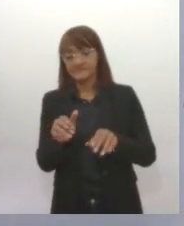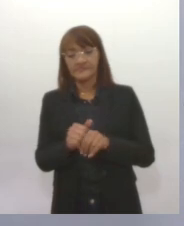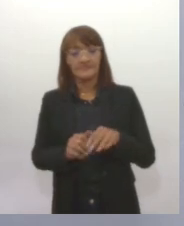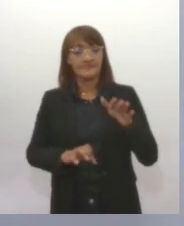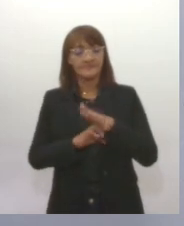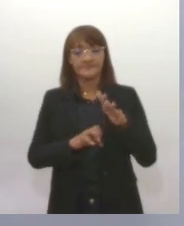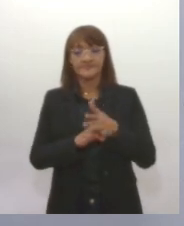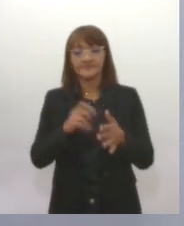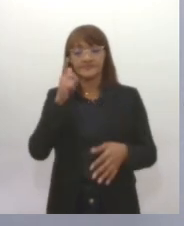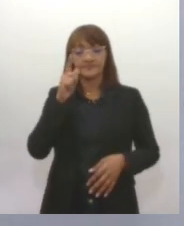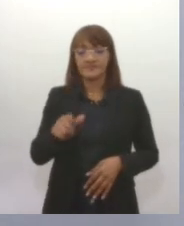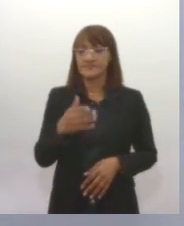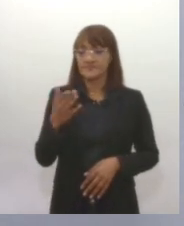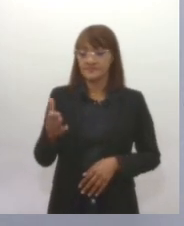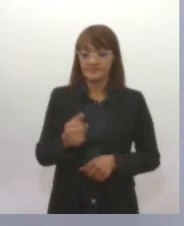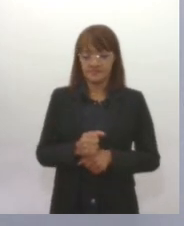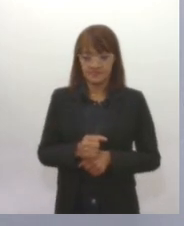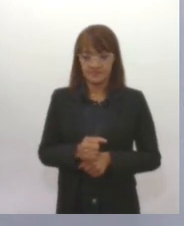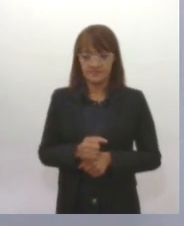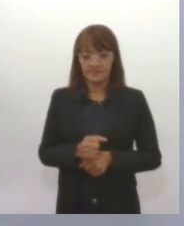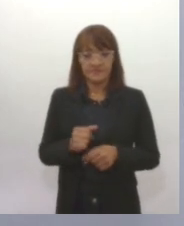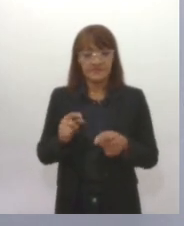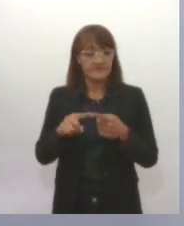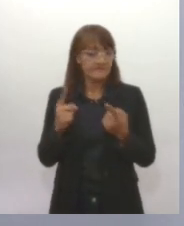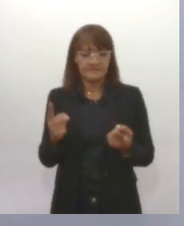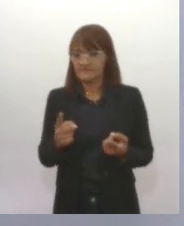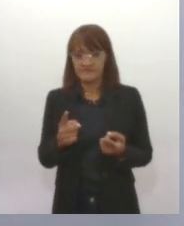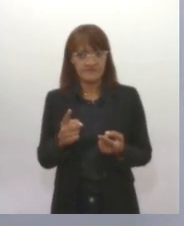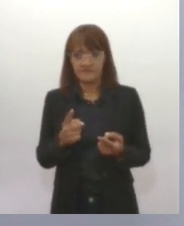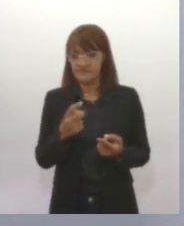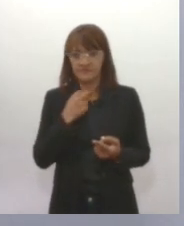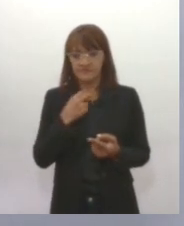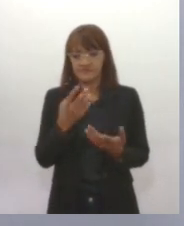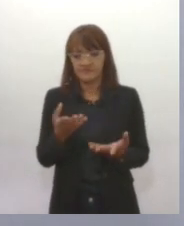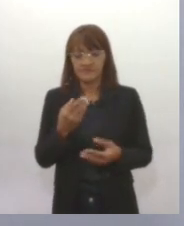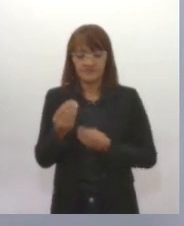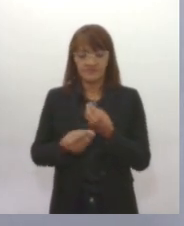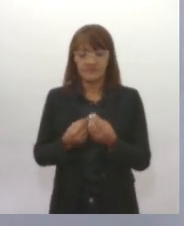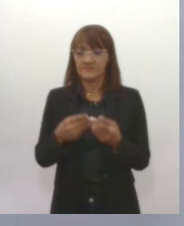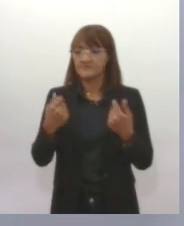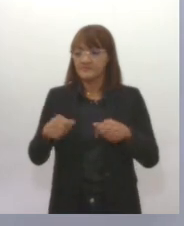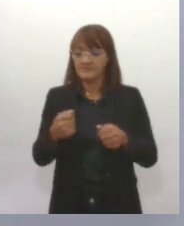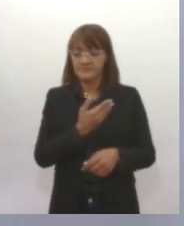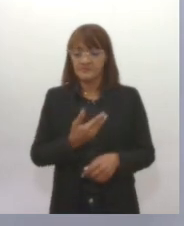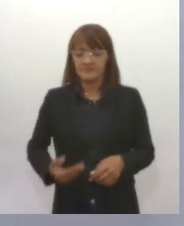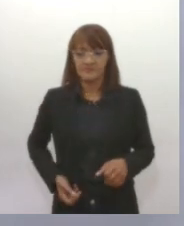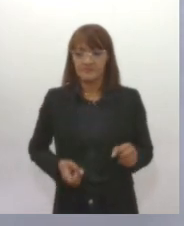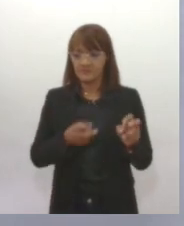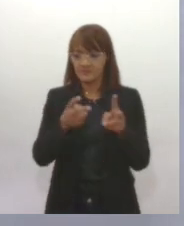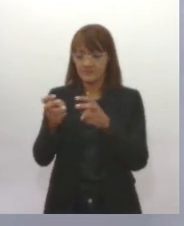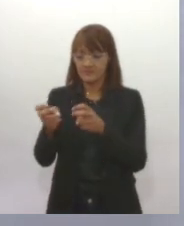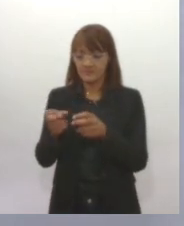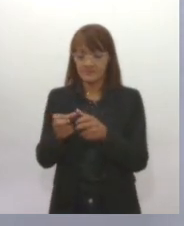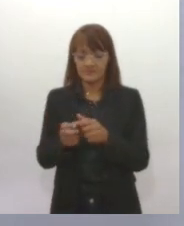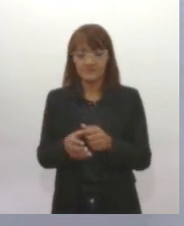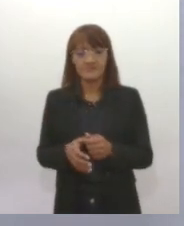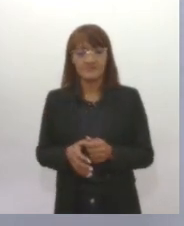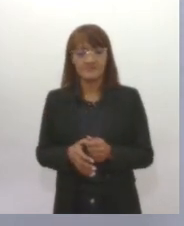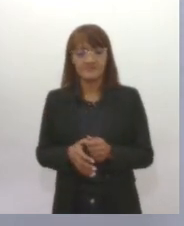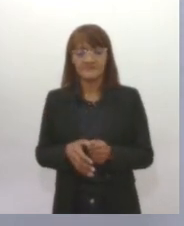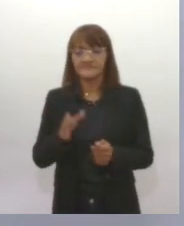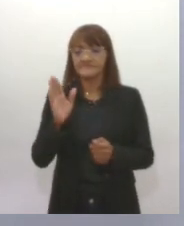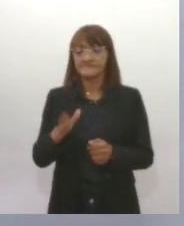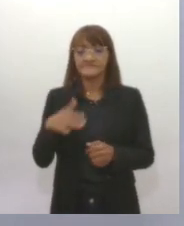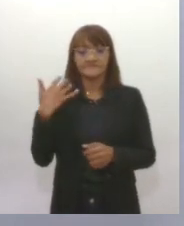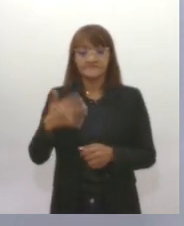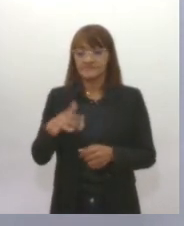aquilo. E não é possível que o governo preste atenção que aquilo ali tem sido um sinal terrível, uma marca horrível para o estado